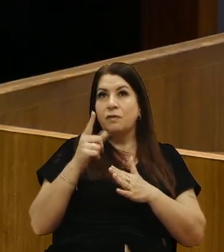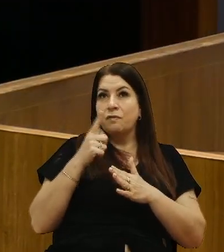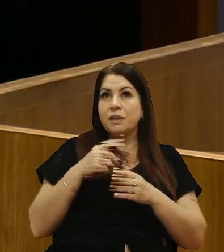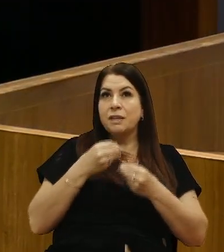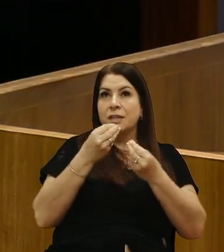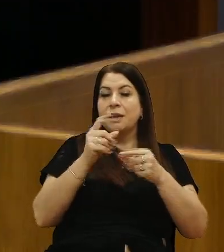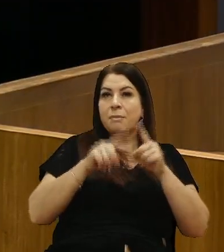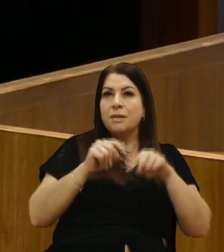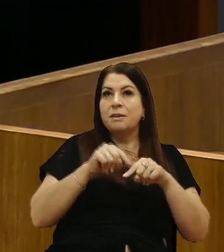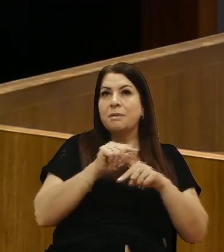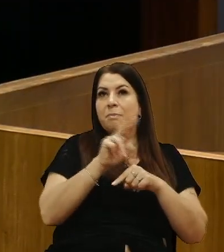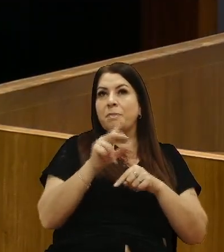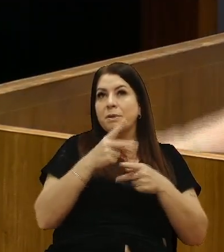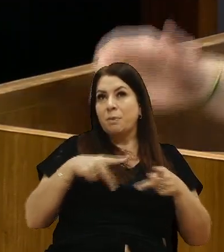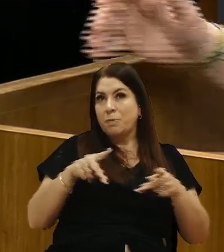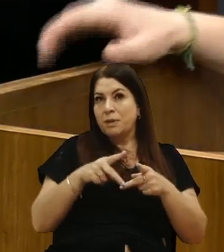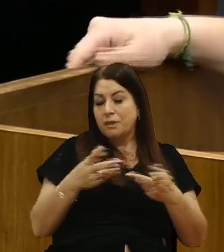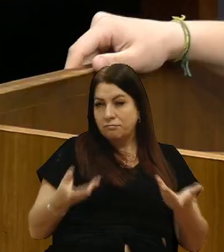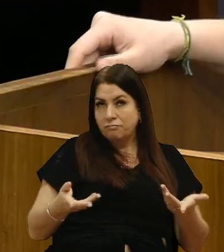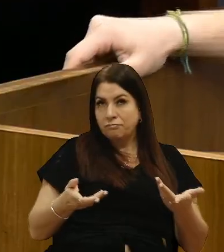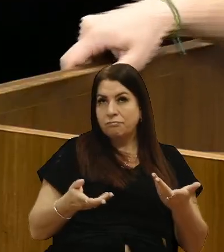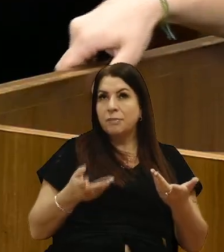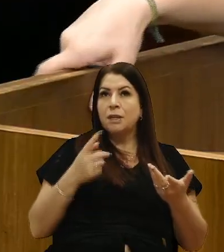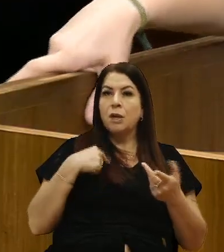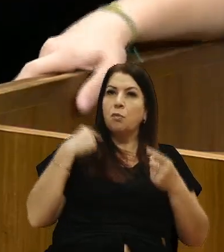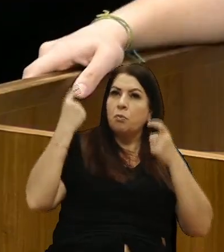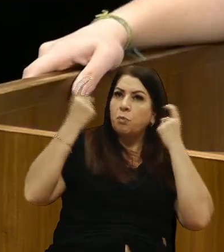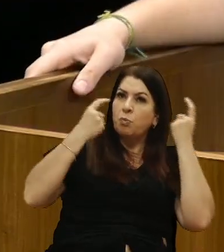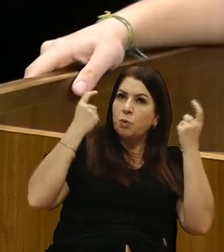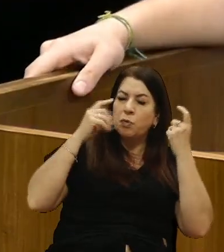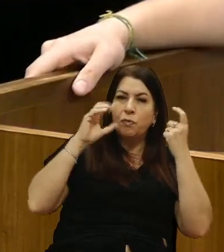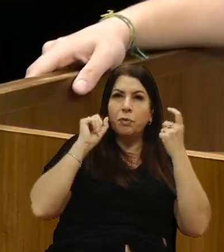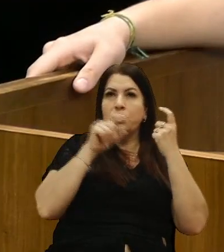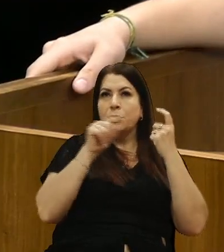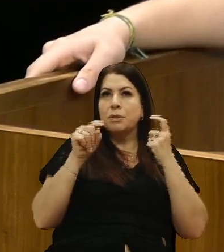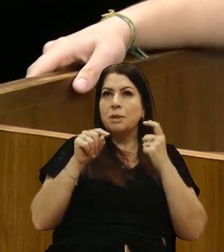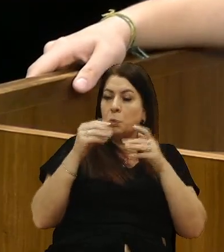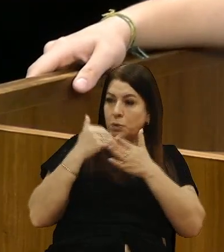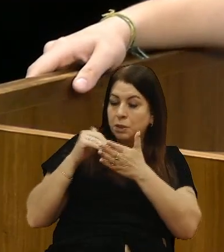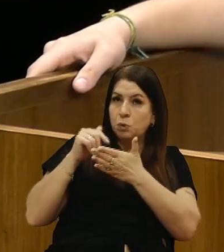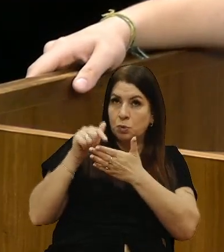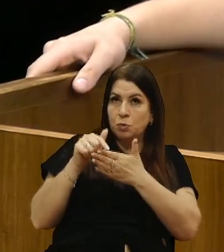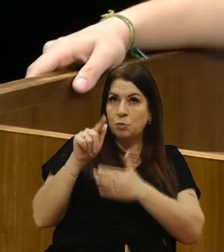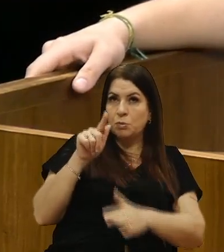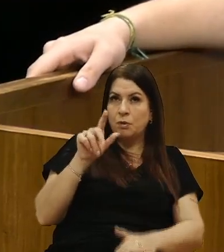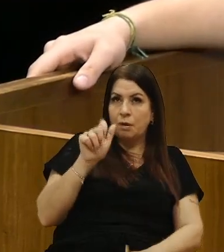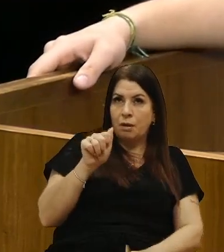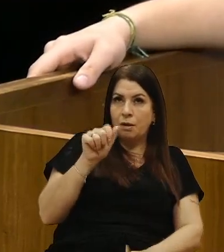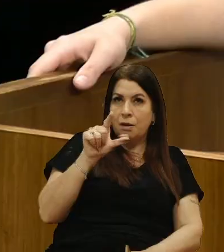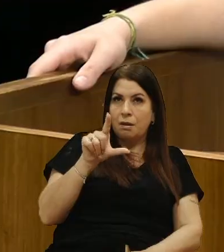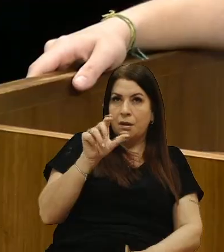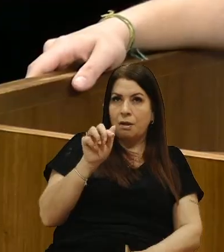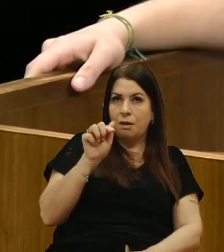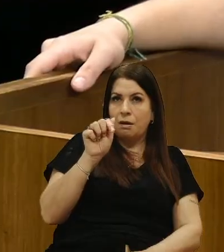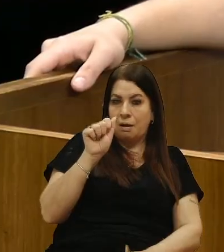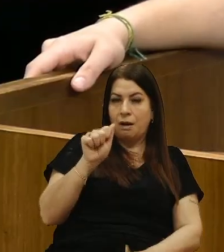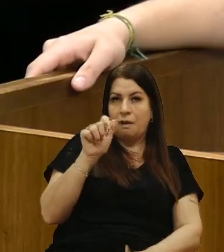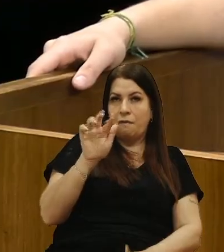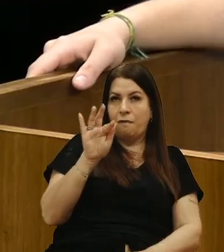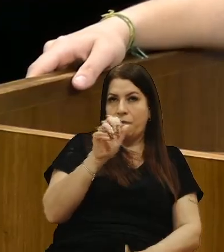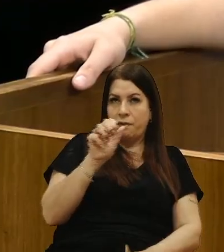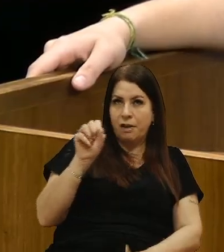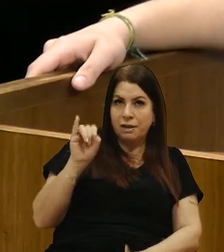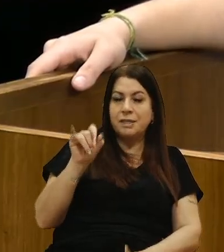mais material para a nossa população. Ouvi com preocupação que o secretário Galafassi, já, em momento oportuno,